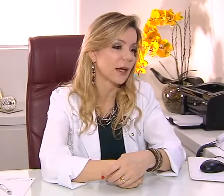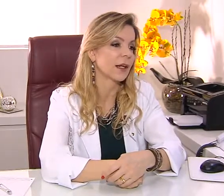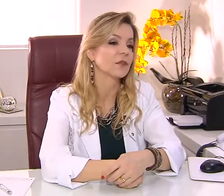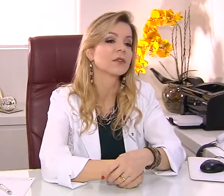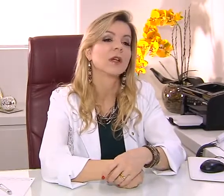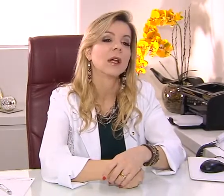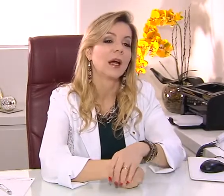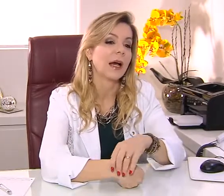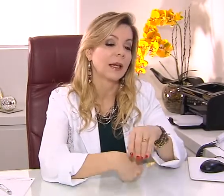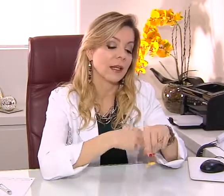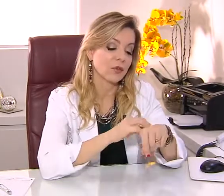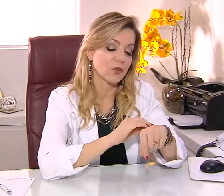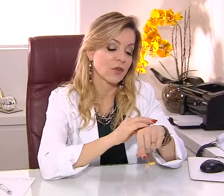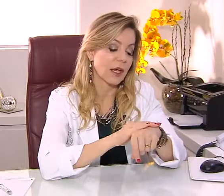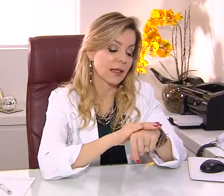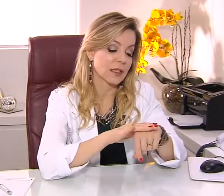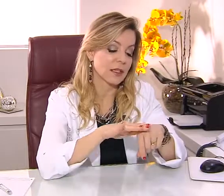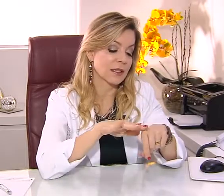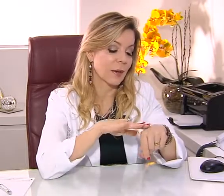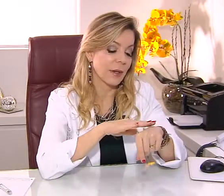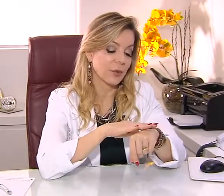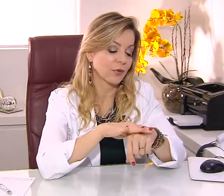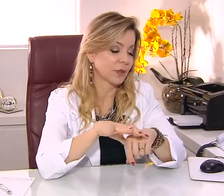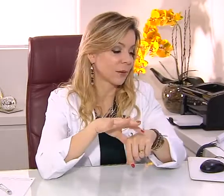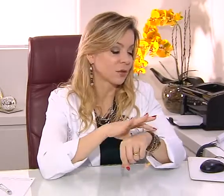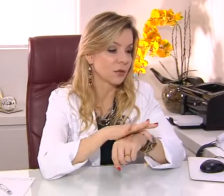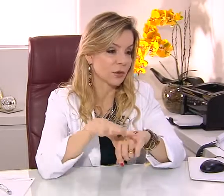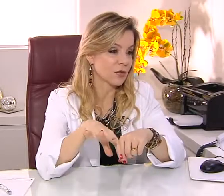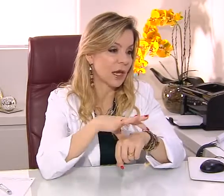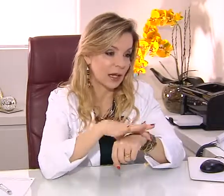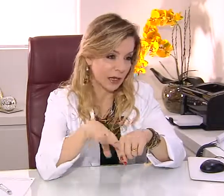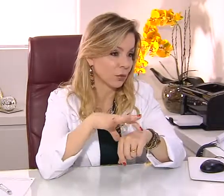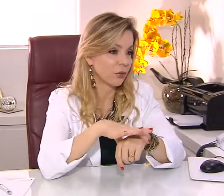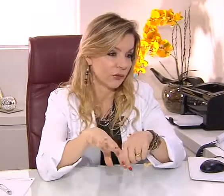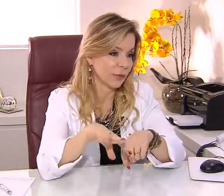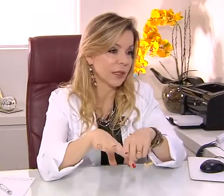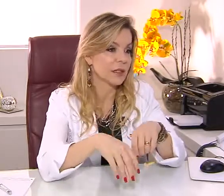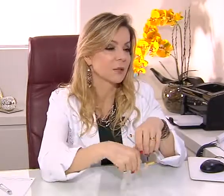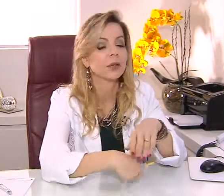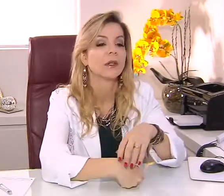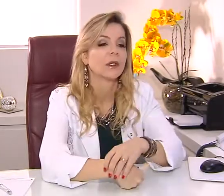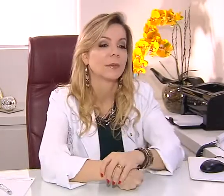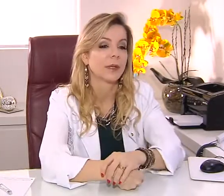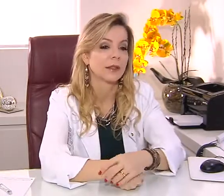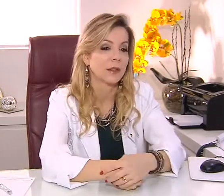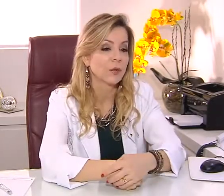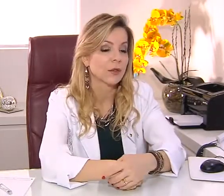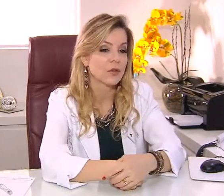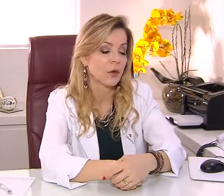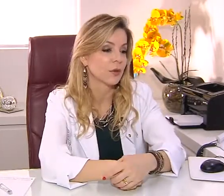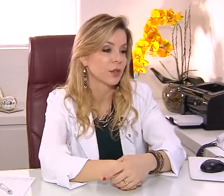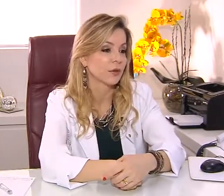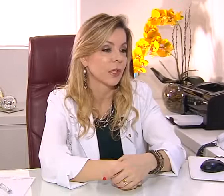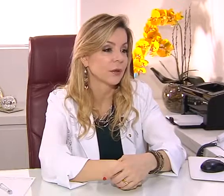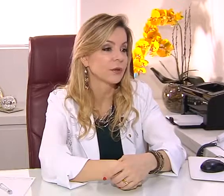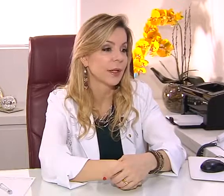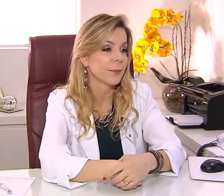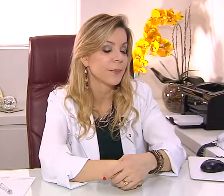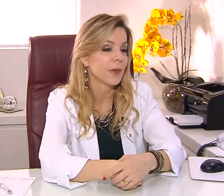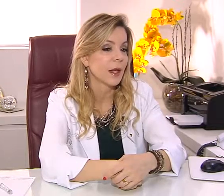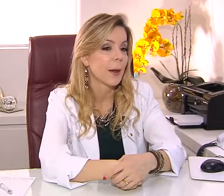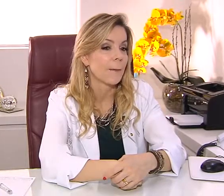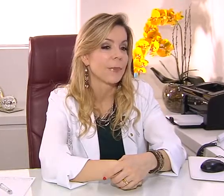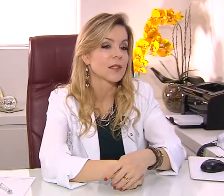uns cuidados. Além do filtro solar, às vezes, se é bem profunda a queimadura, manda usar aquela luva mesmo, para não ir no sol de jeito nenhum,